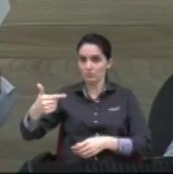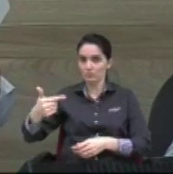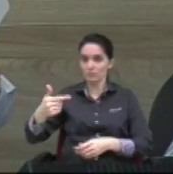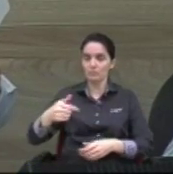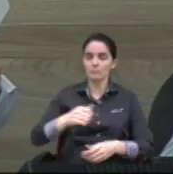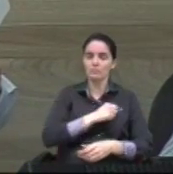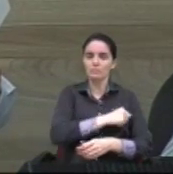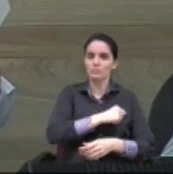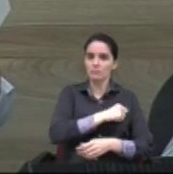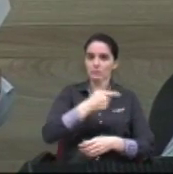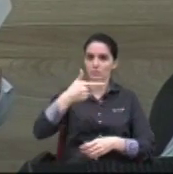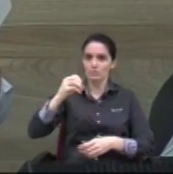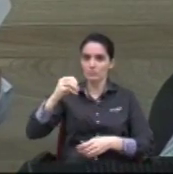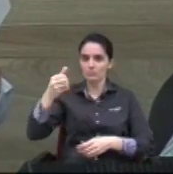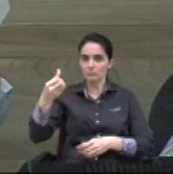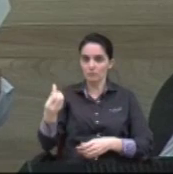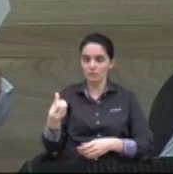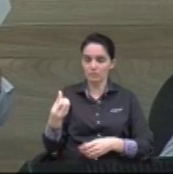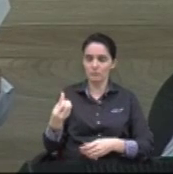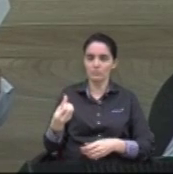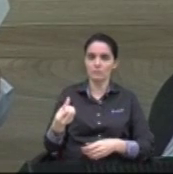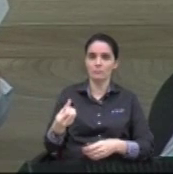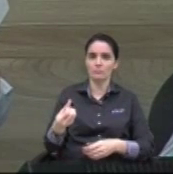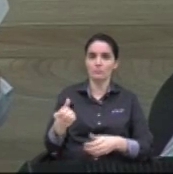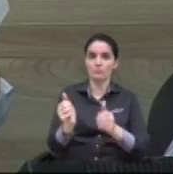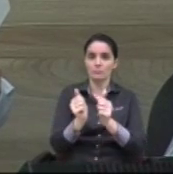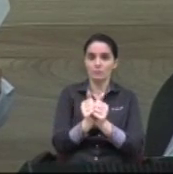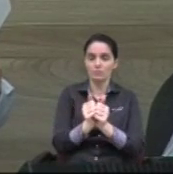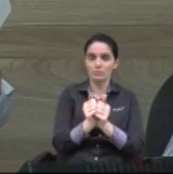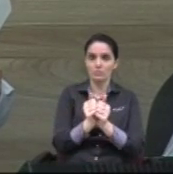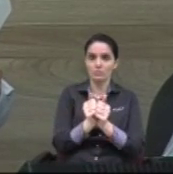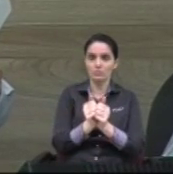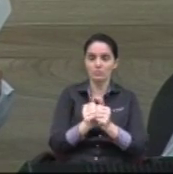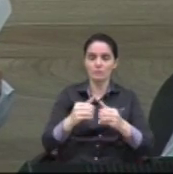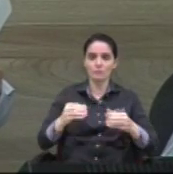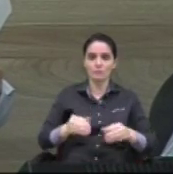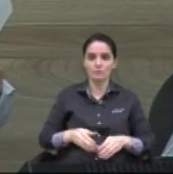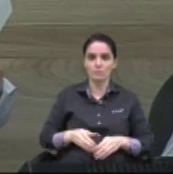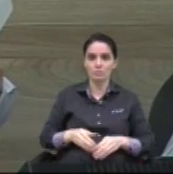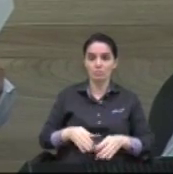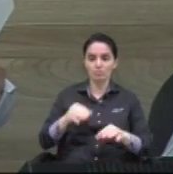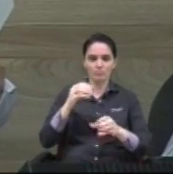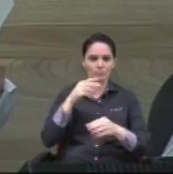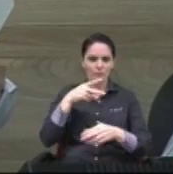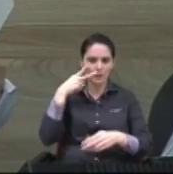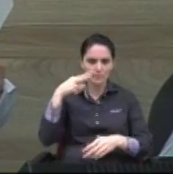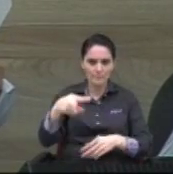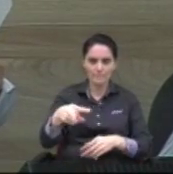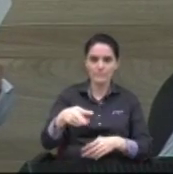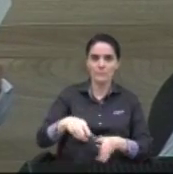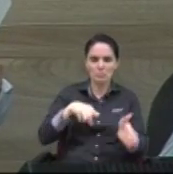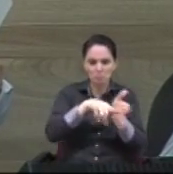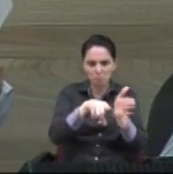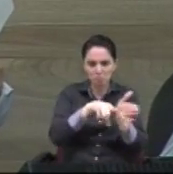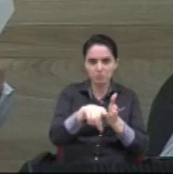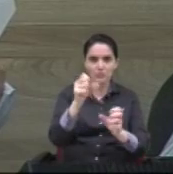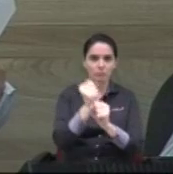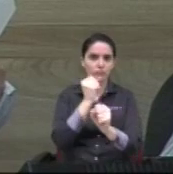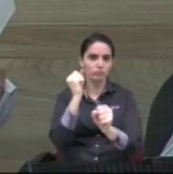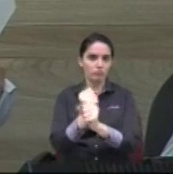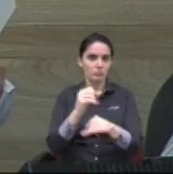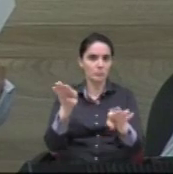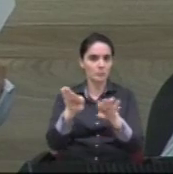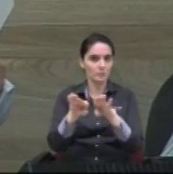por intermédio do Centro de Planejamento e Acompanhamento de Obras e Serviços de